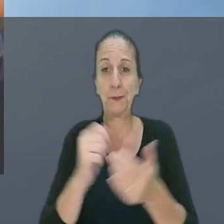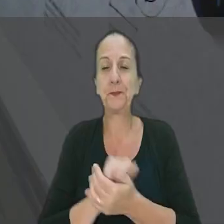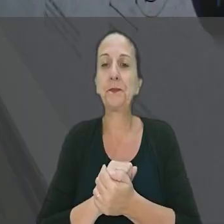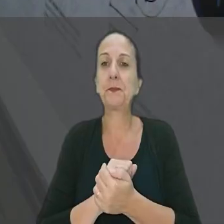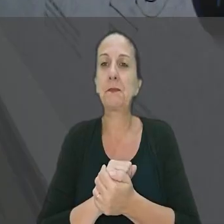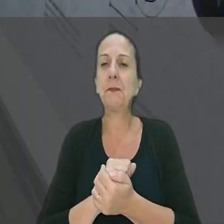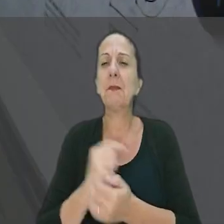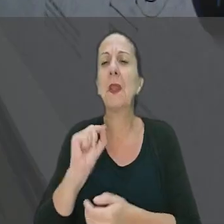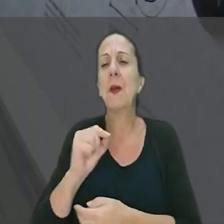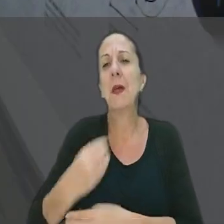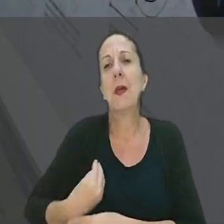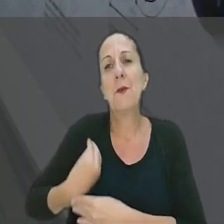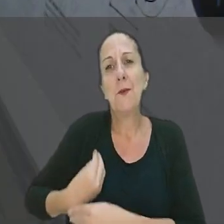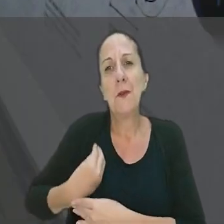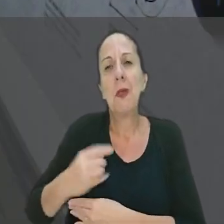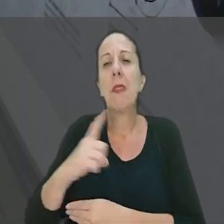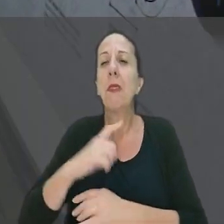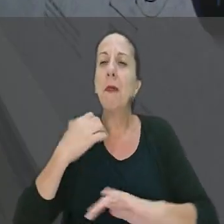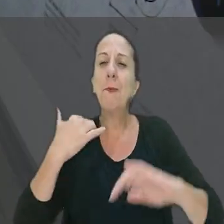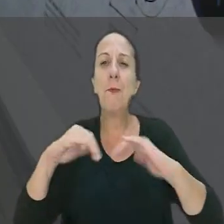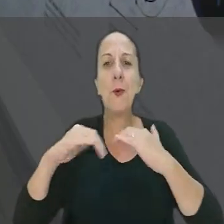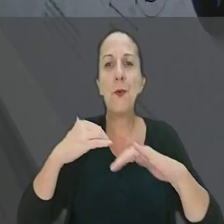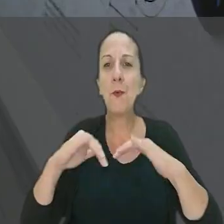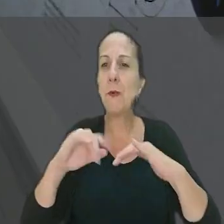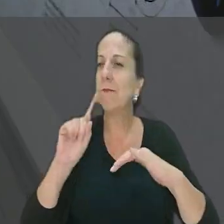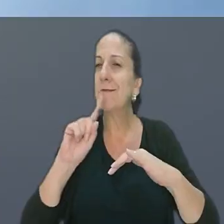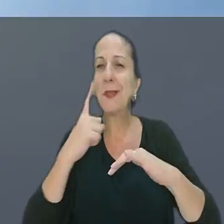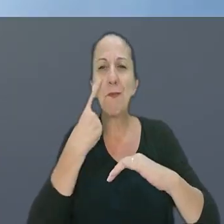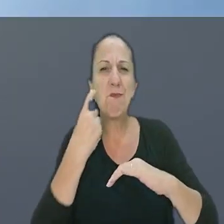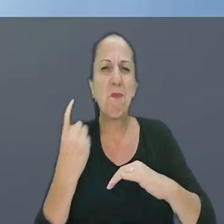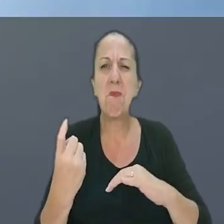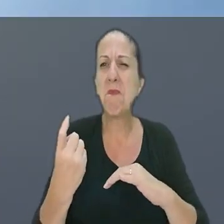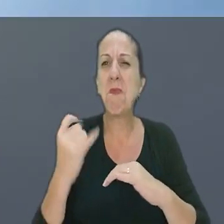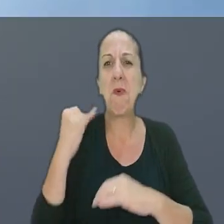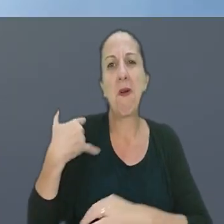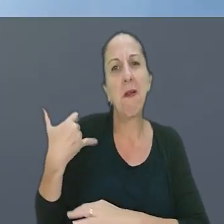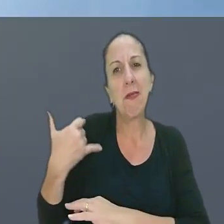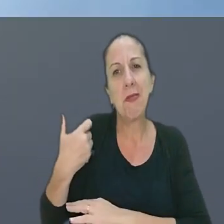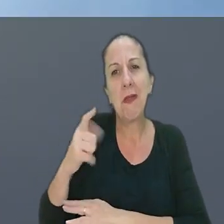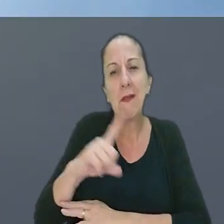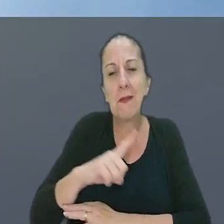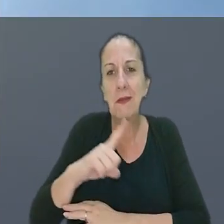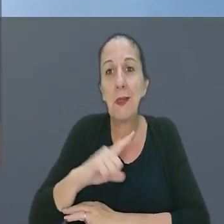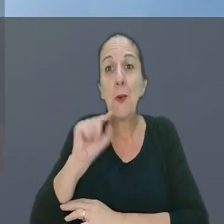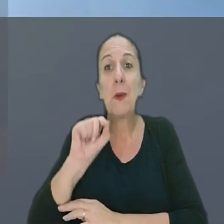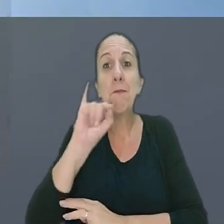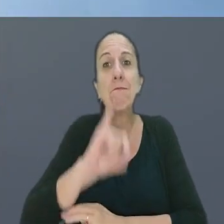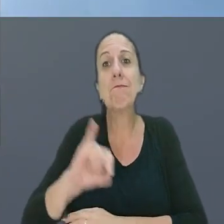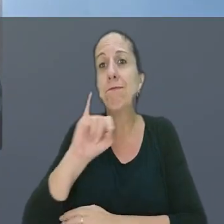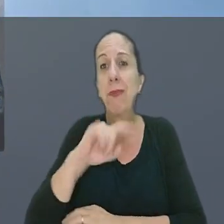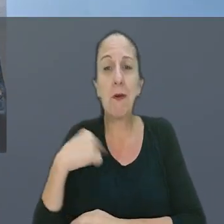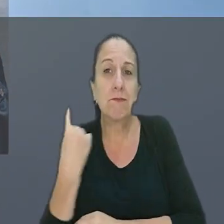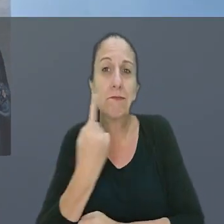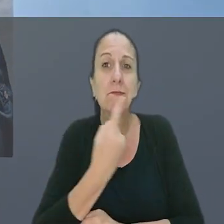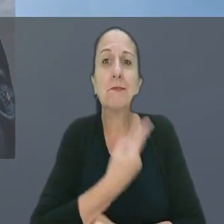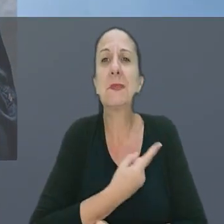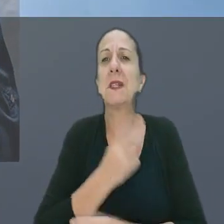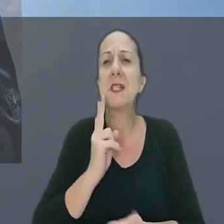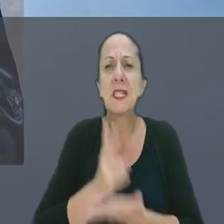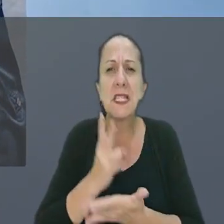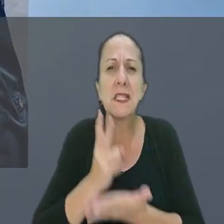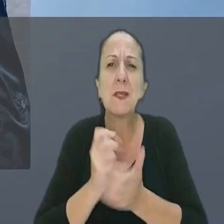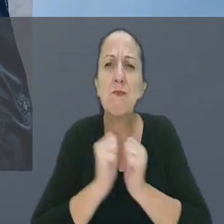atividades. Enquanto há vida, há movimento, não importa a idade que a gente tenha, o importante é você se manter